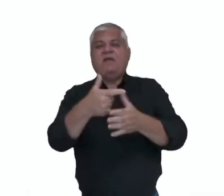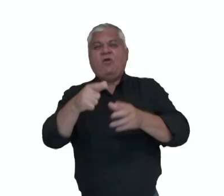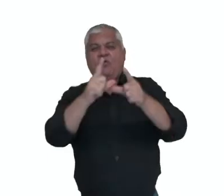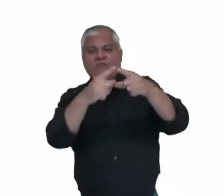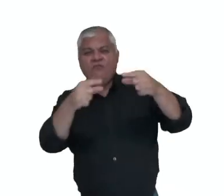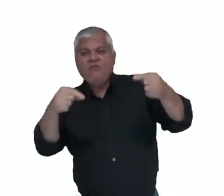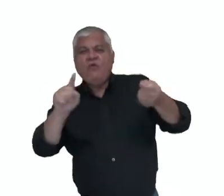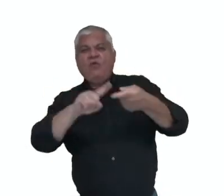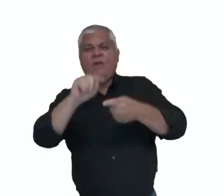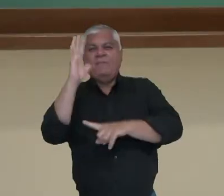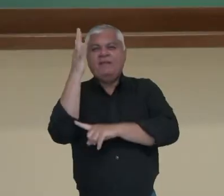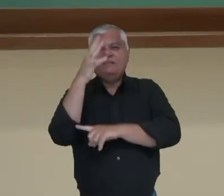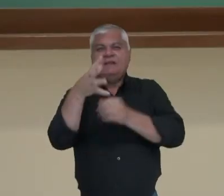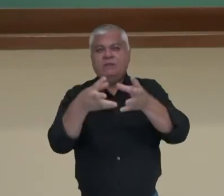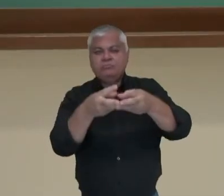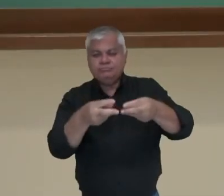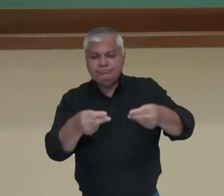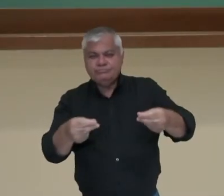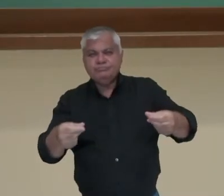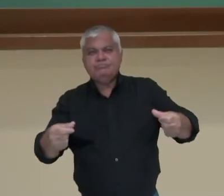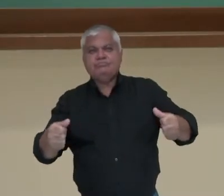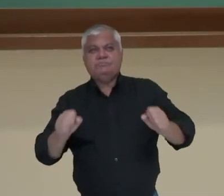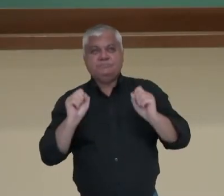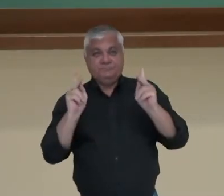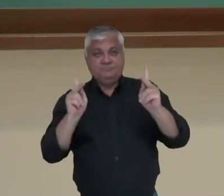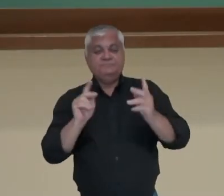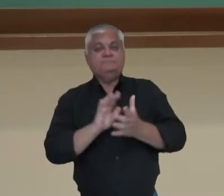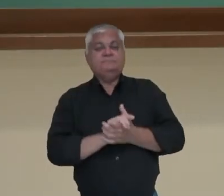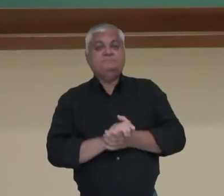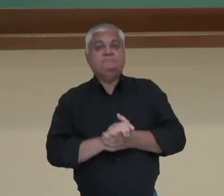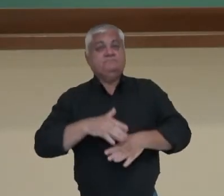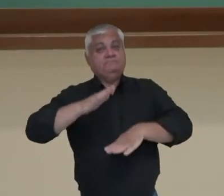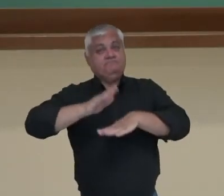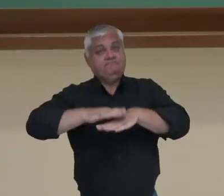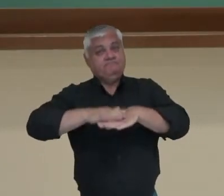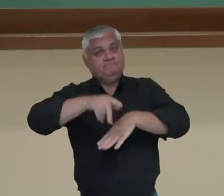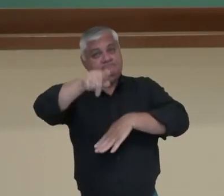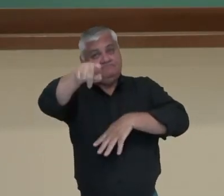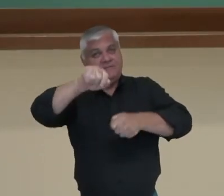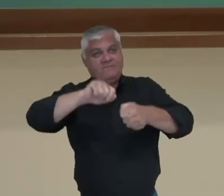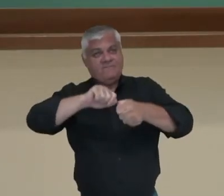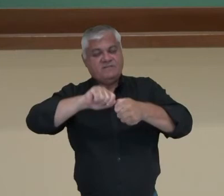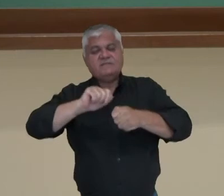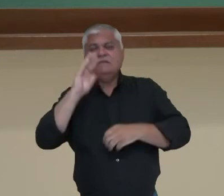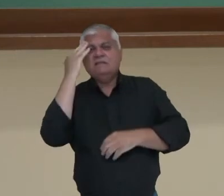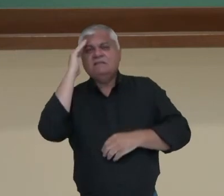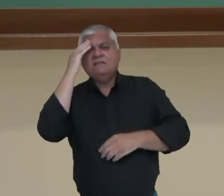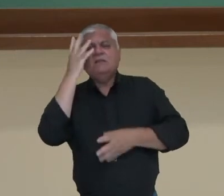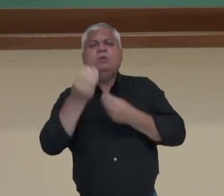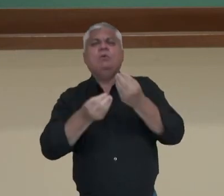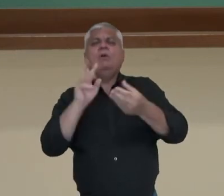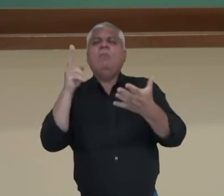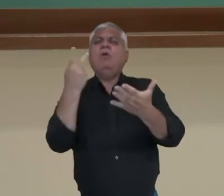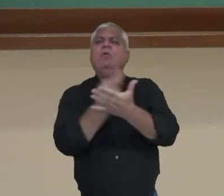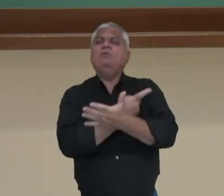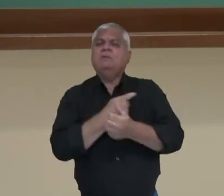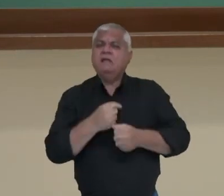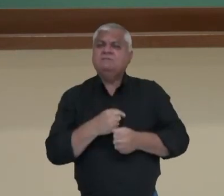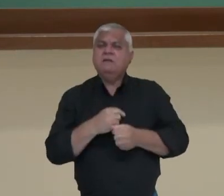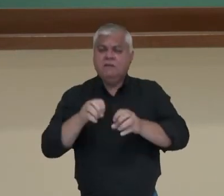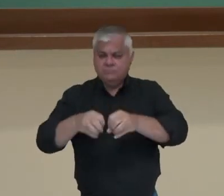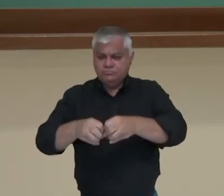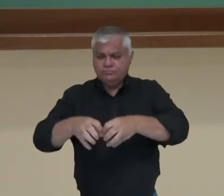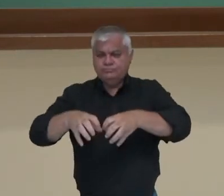associados a bactérias, ok? E vamos para uma atividade mão na massa. Vamos entender como que acontece esse processo de fermentação